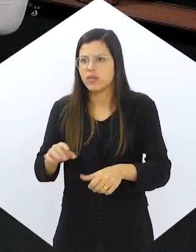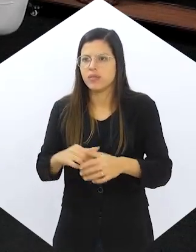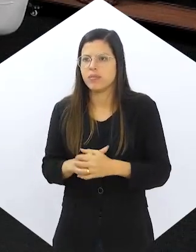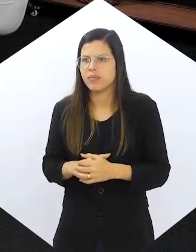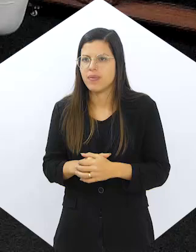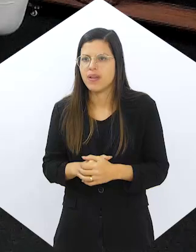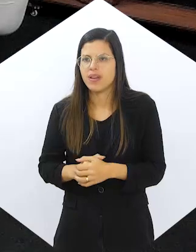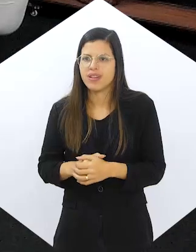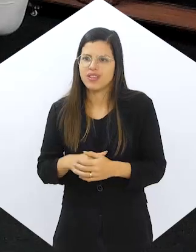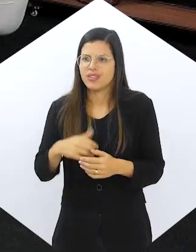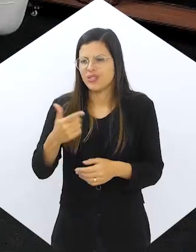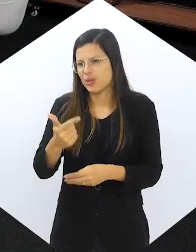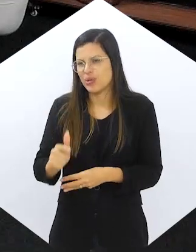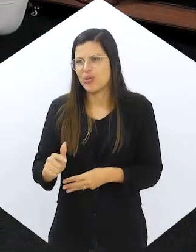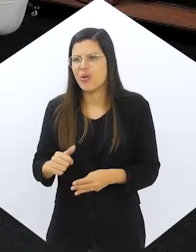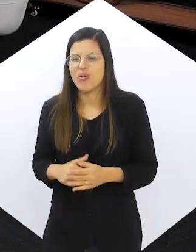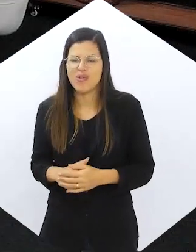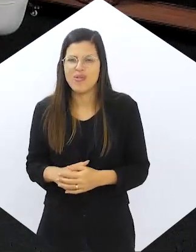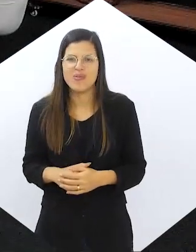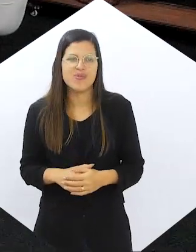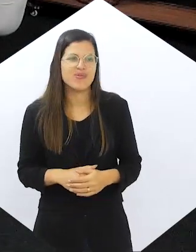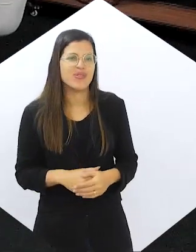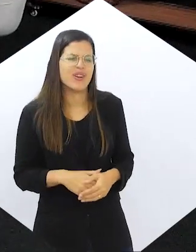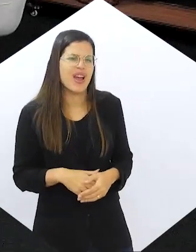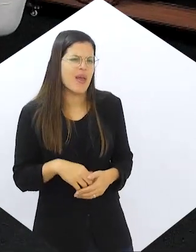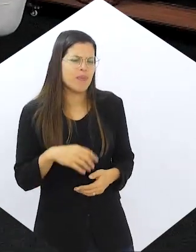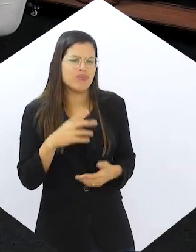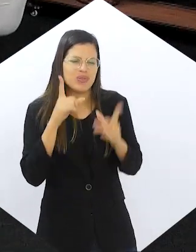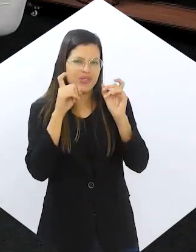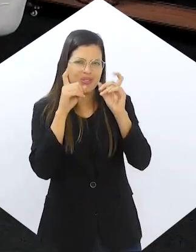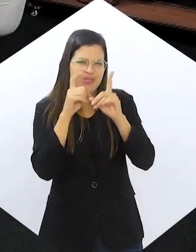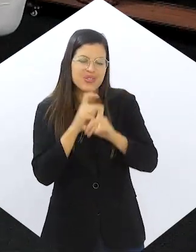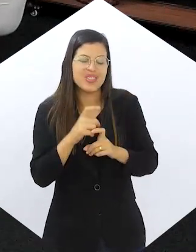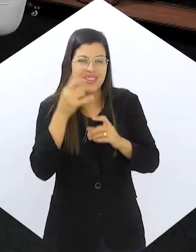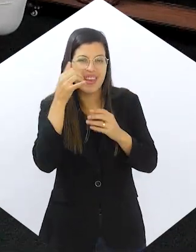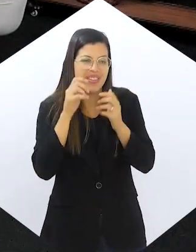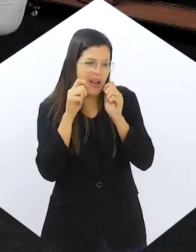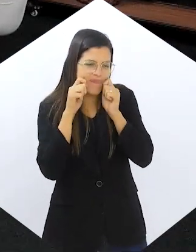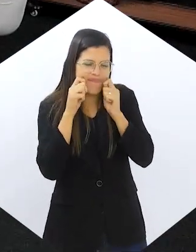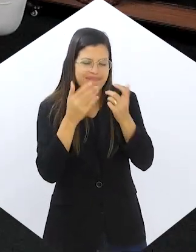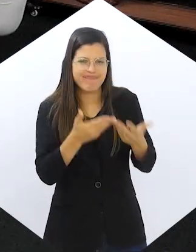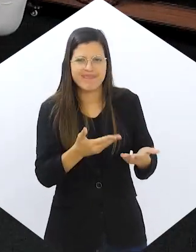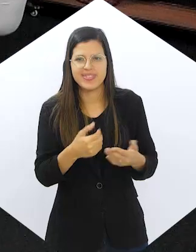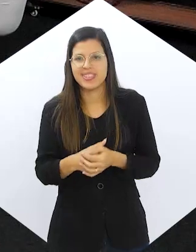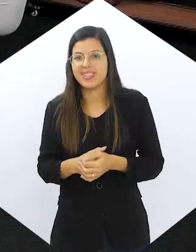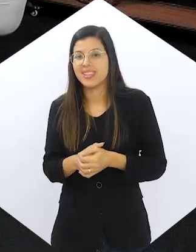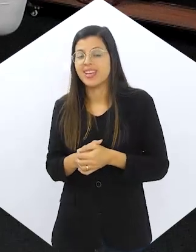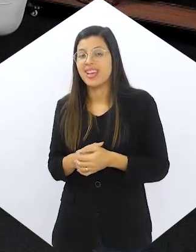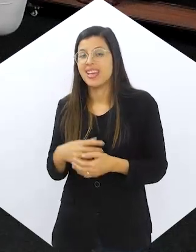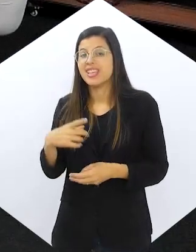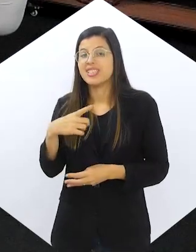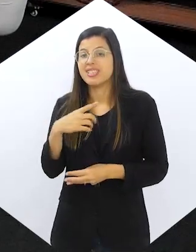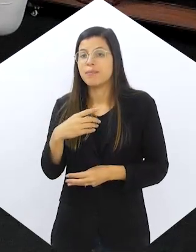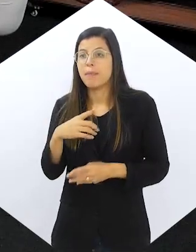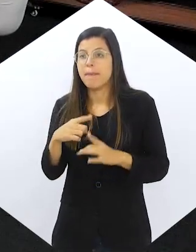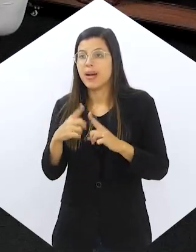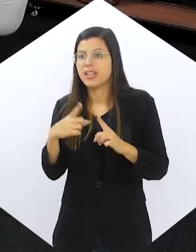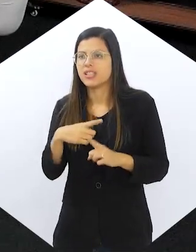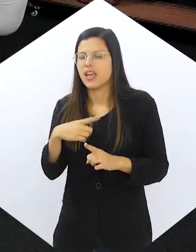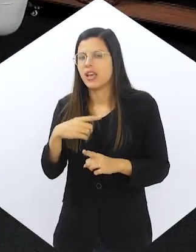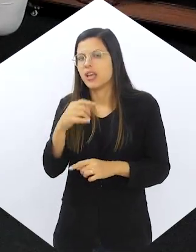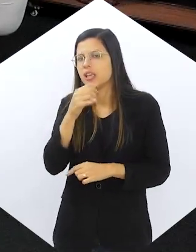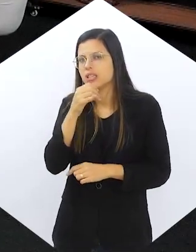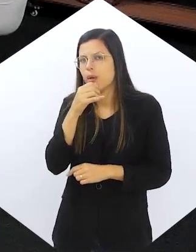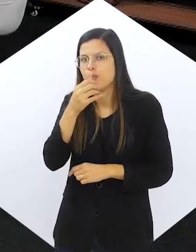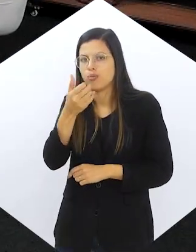queria... Deitou de novo, gente. O pior é não apertar um bichinho desse. Mas existe algum tempo, assim, olha, eu vou ficar, não